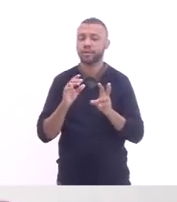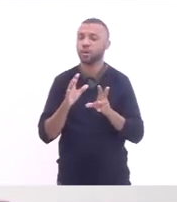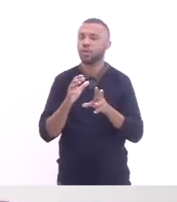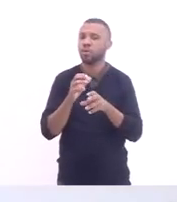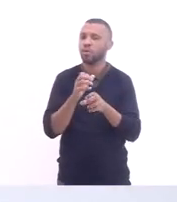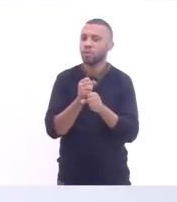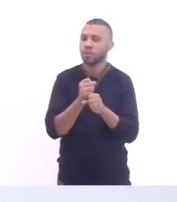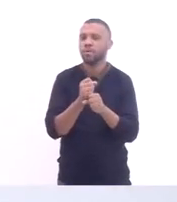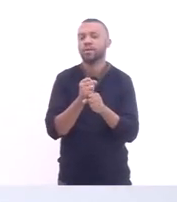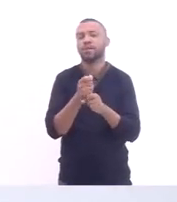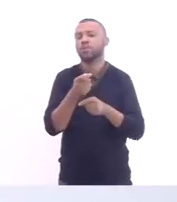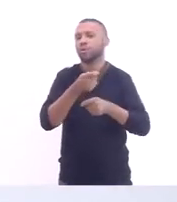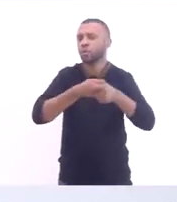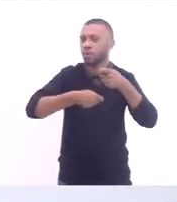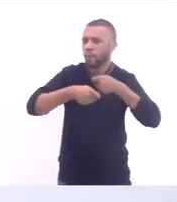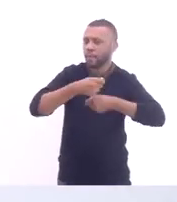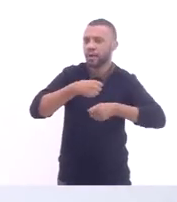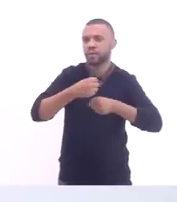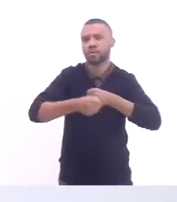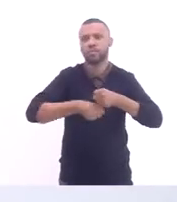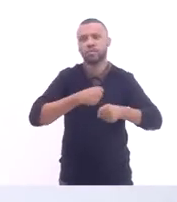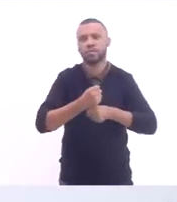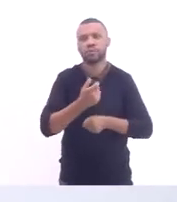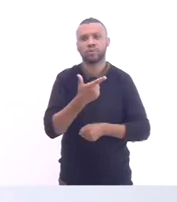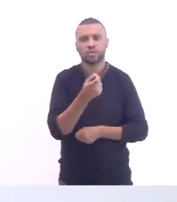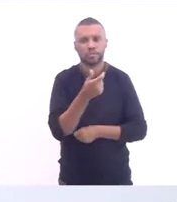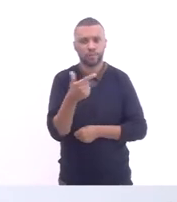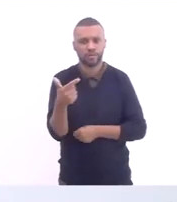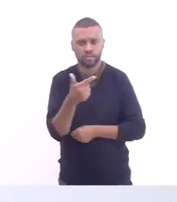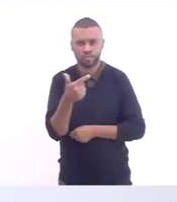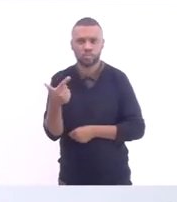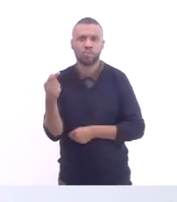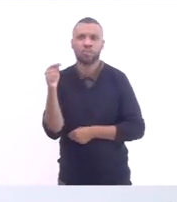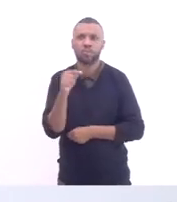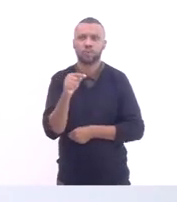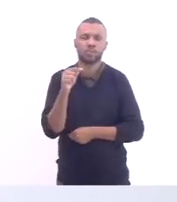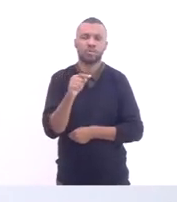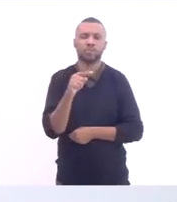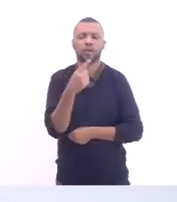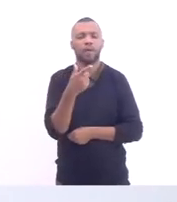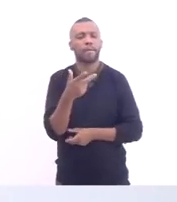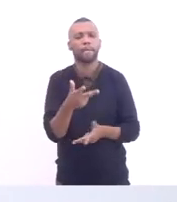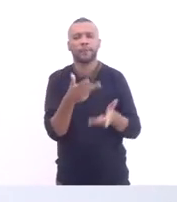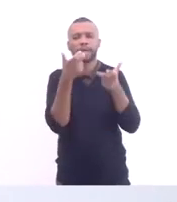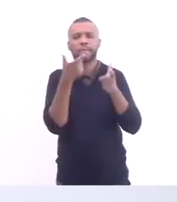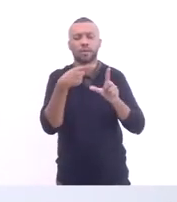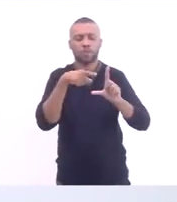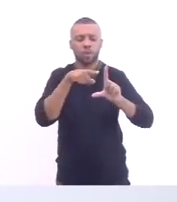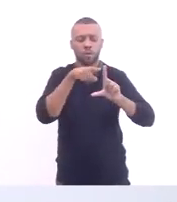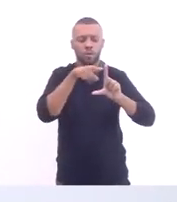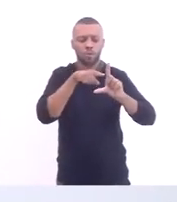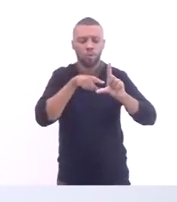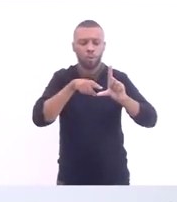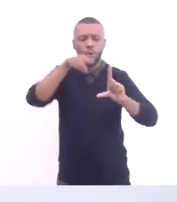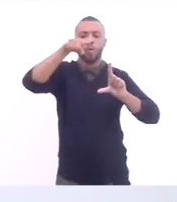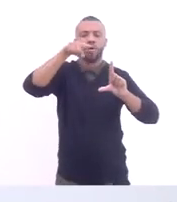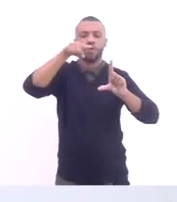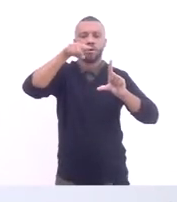de comércio do ano de 2022, a gente observa um aumento no índice da